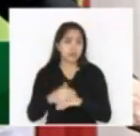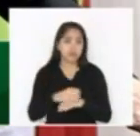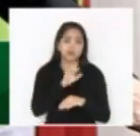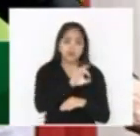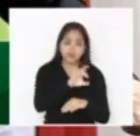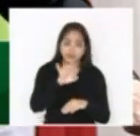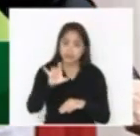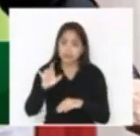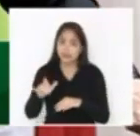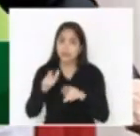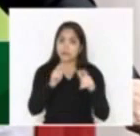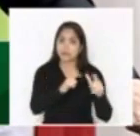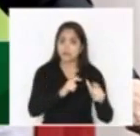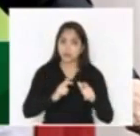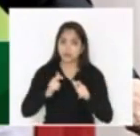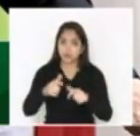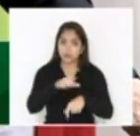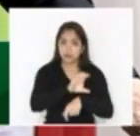das regiões